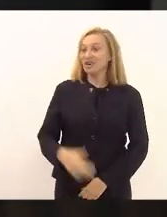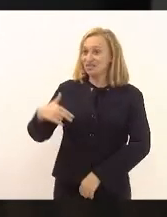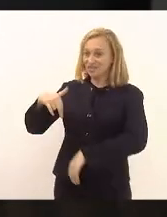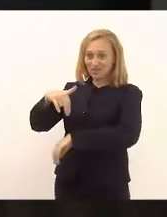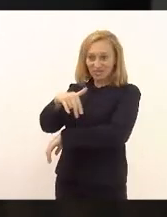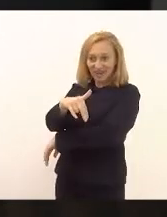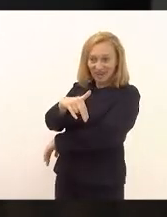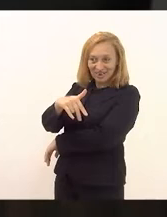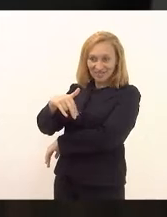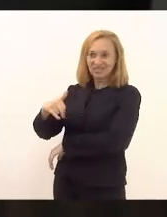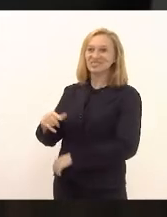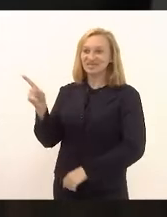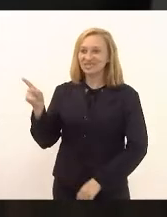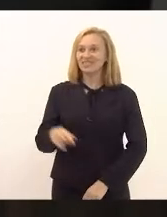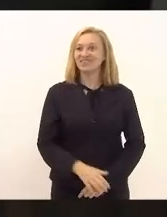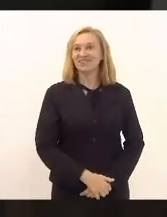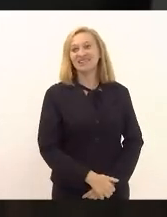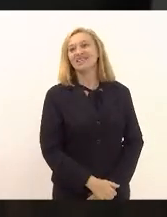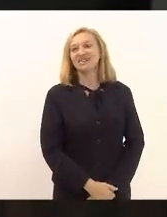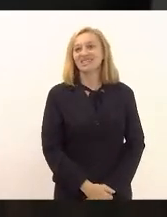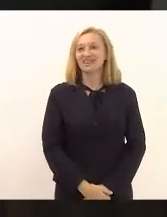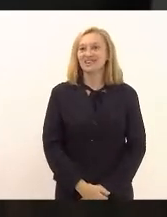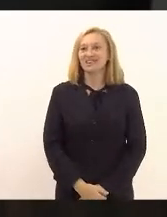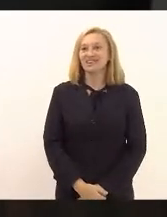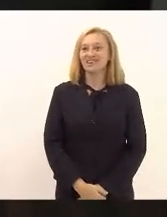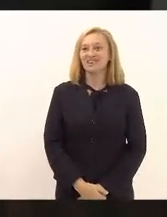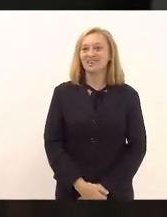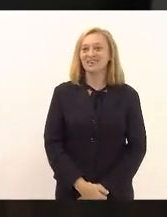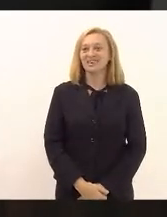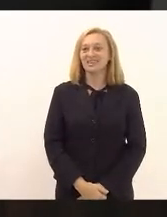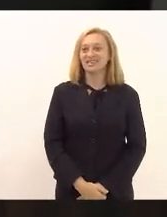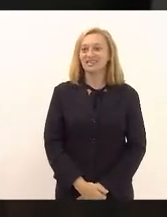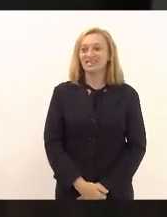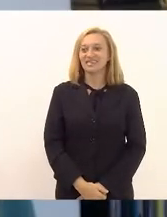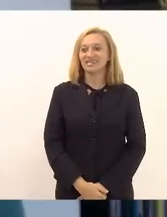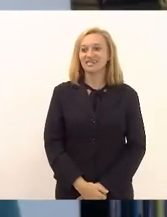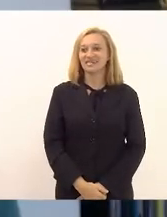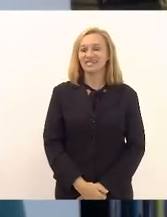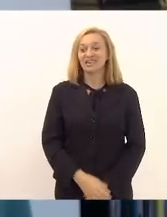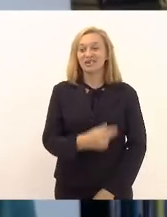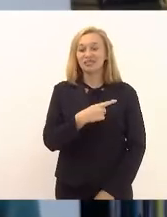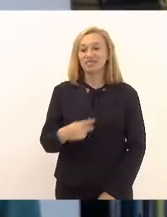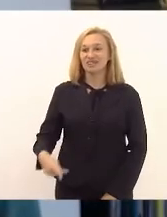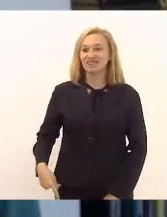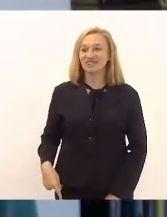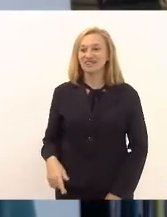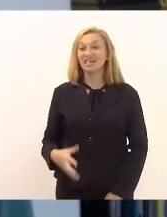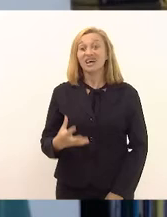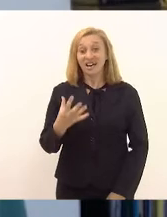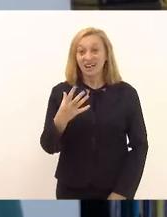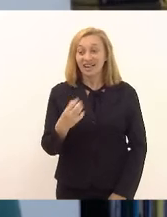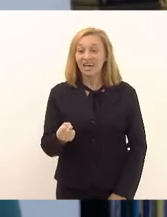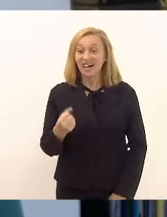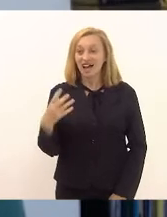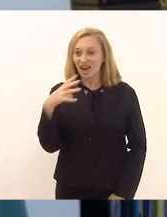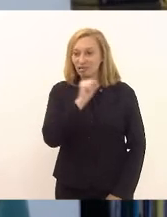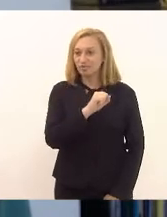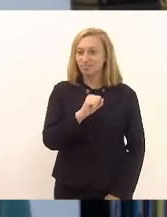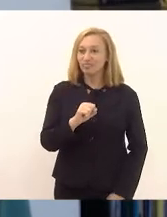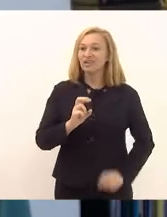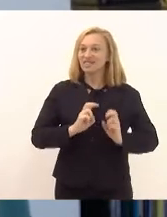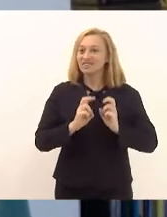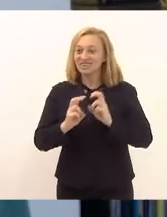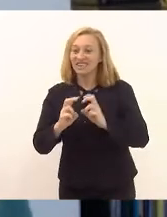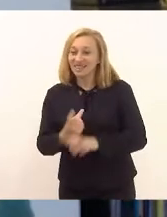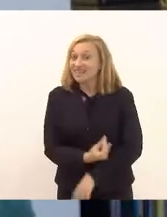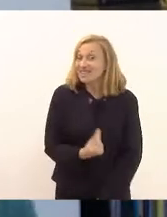isso aí. Desfilo. Aí o outro, presidente. Em cima da hora. Perder esse trem que sai